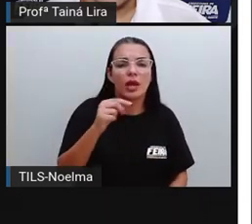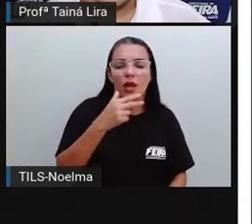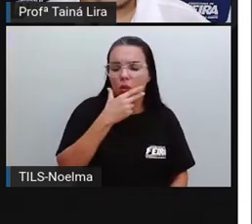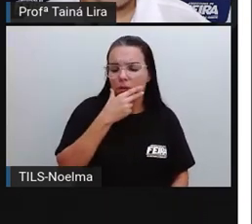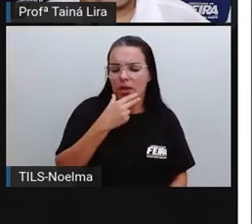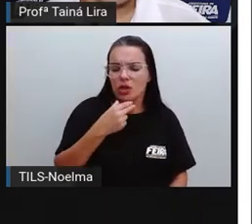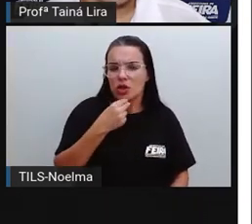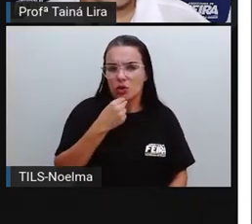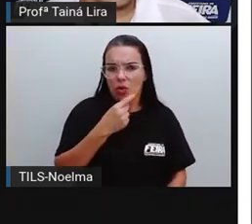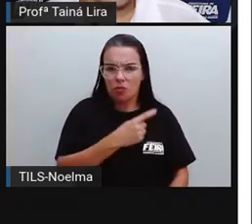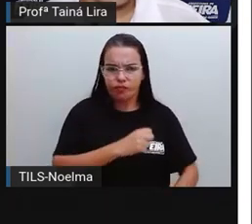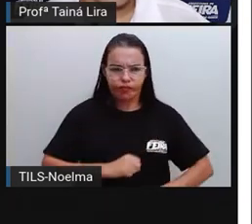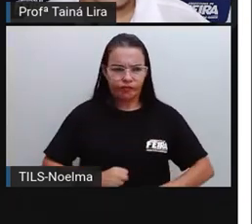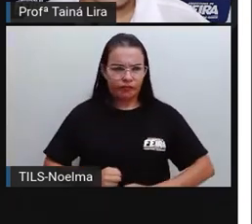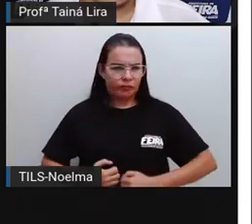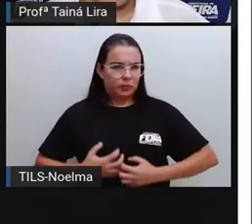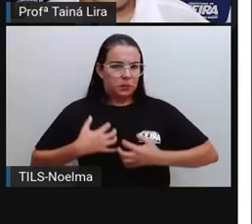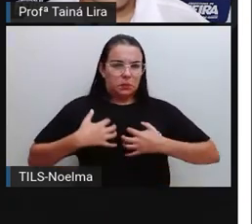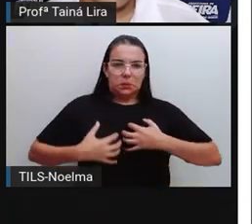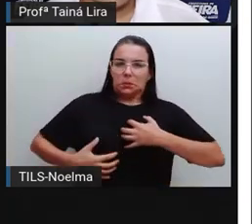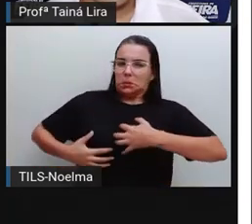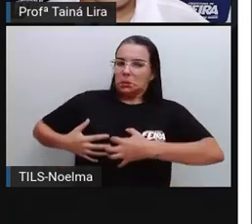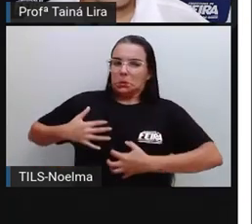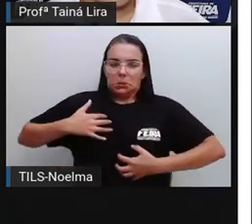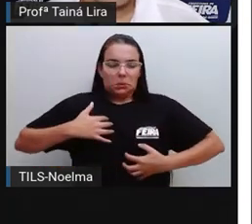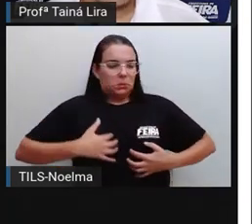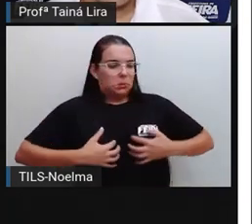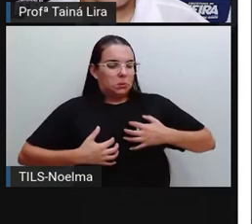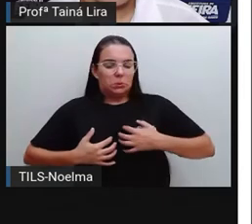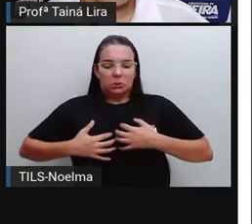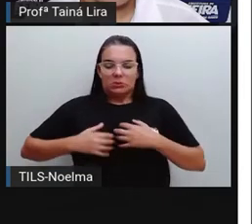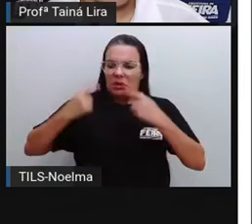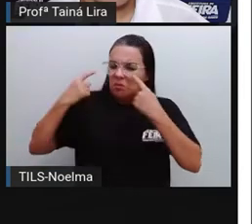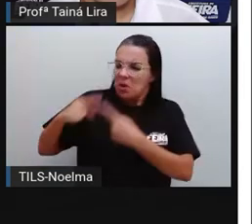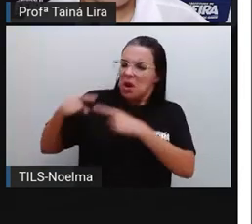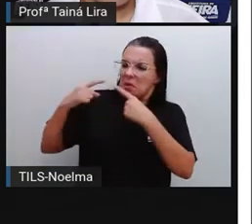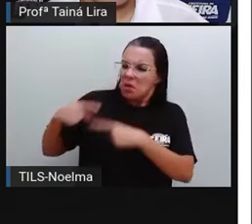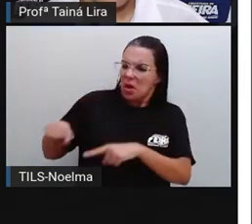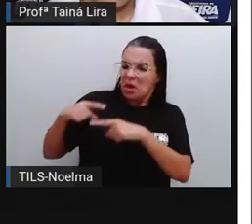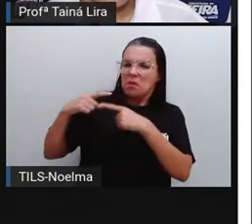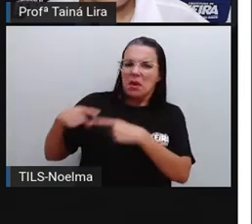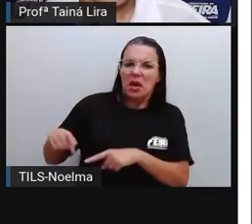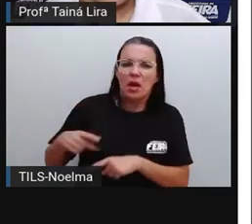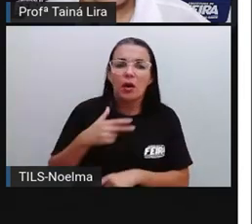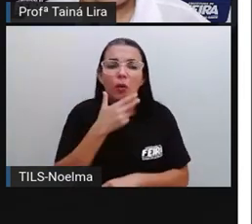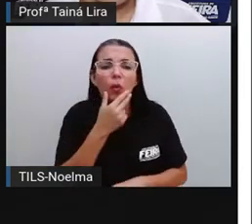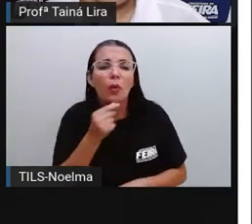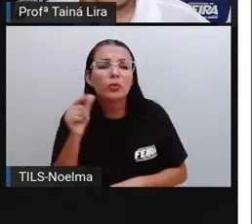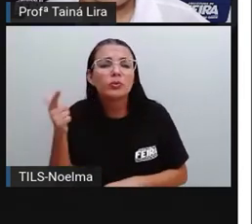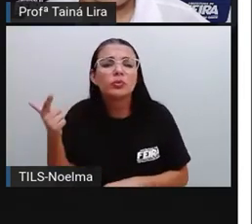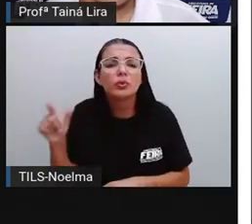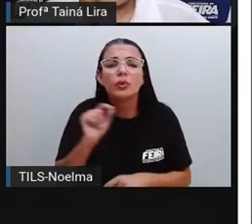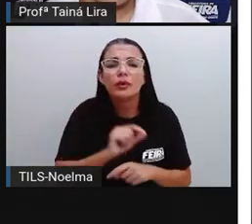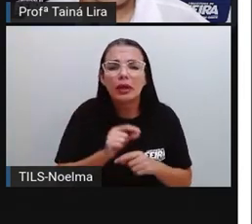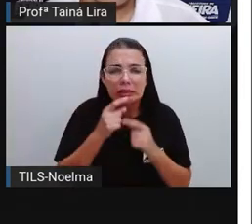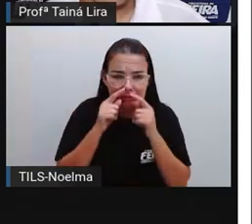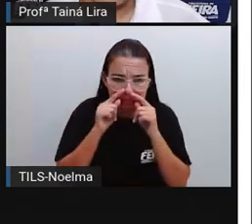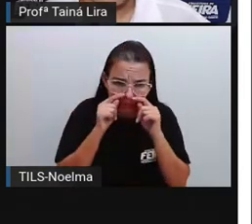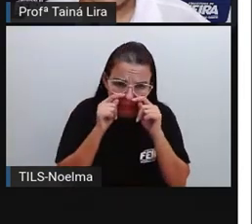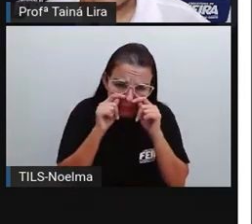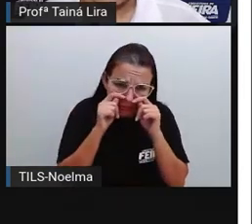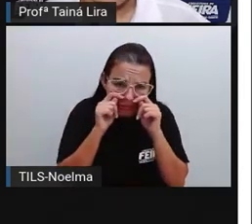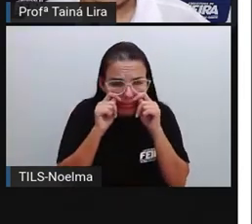O menino aqui, o valentão, né? Que ele fala aqui, não permita que os valentões tomem conta da sua vida. E as outras crianças,